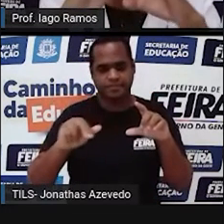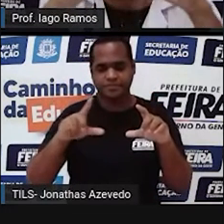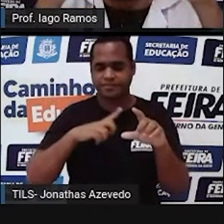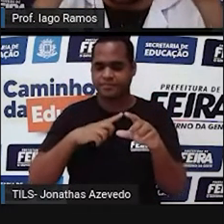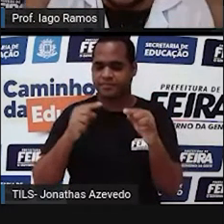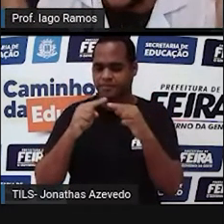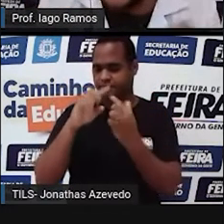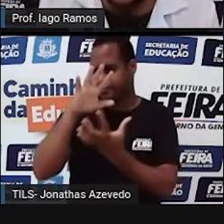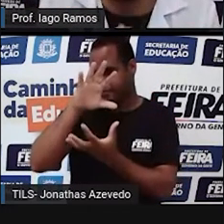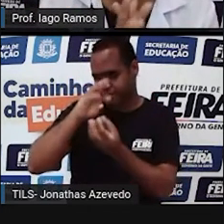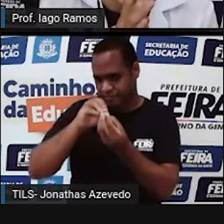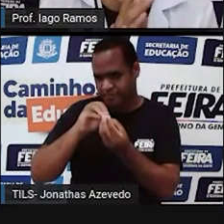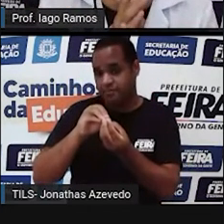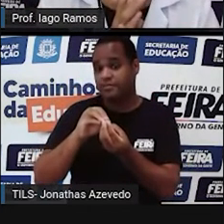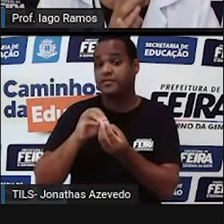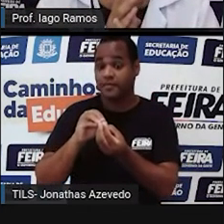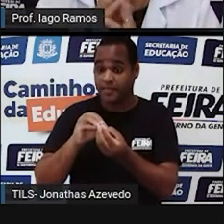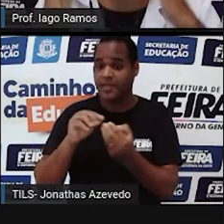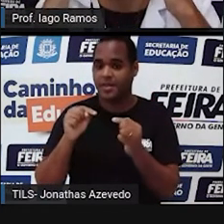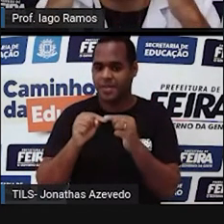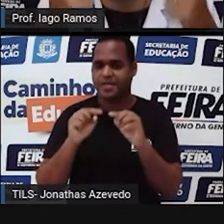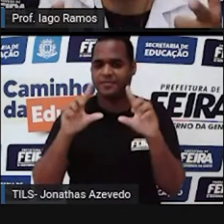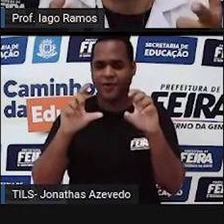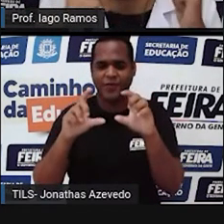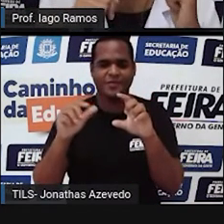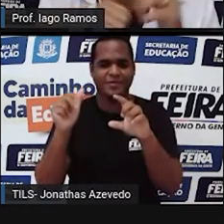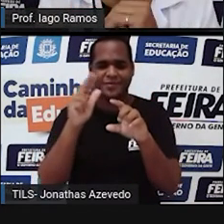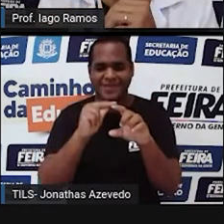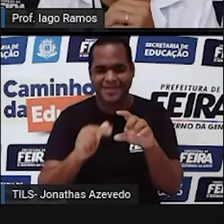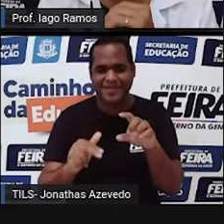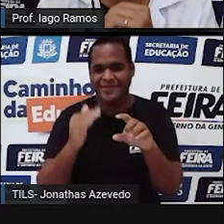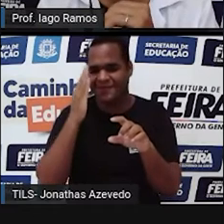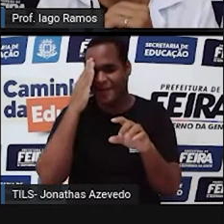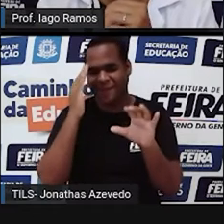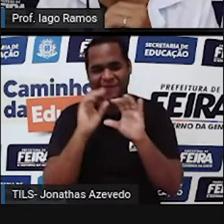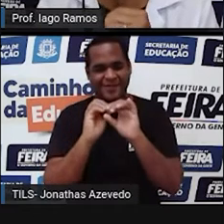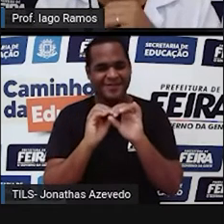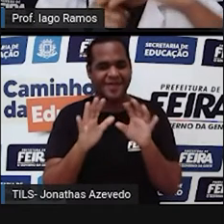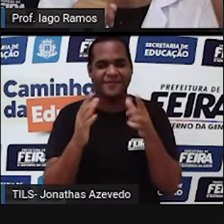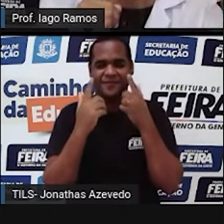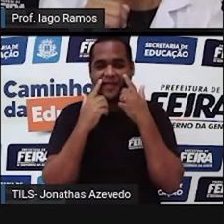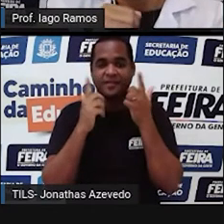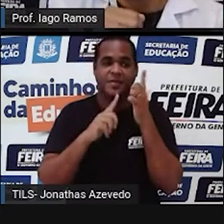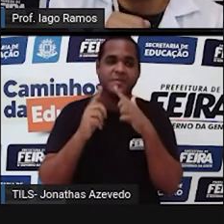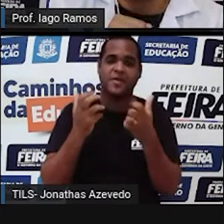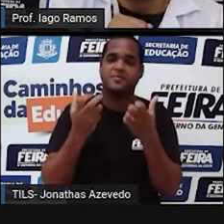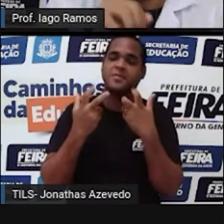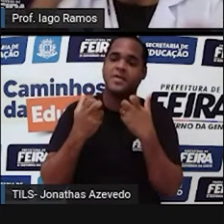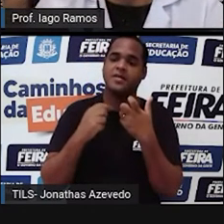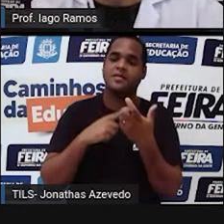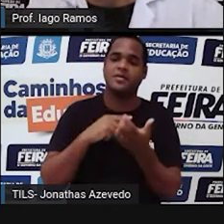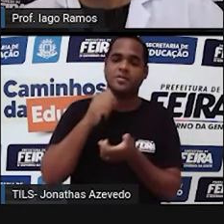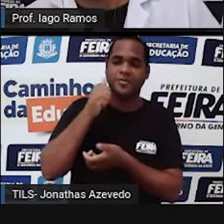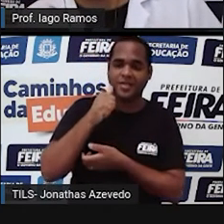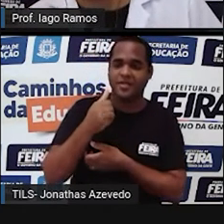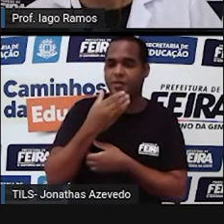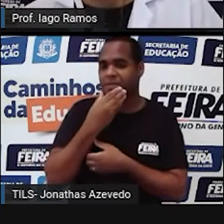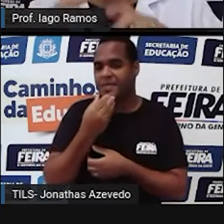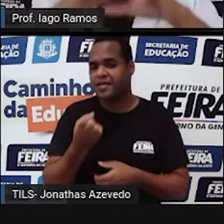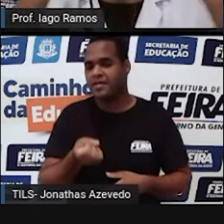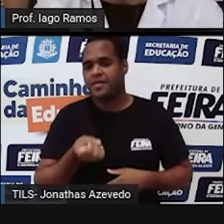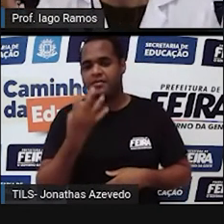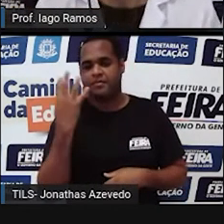resumido, é apenas um desenhozinho, basta olhar e perceber, né? Quantos meninos e quantas